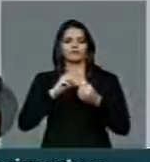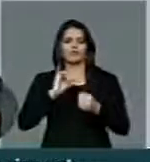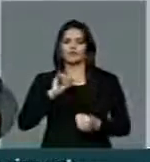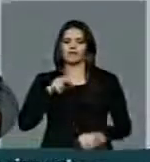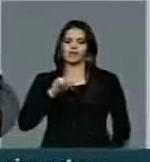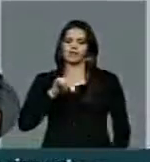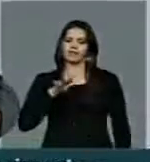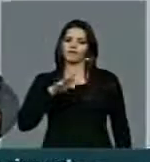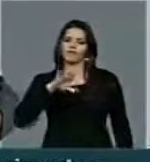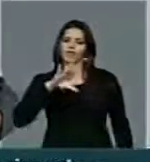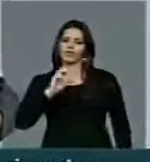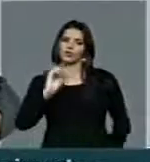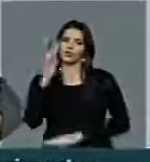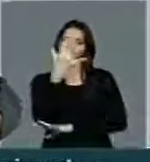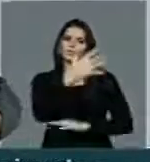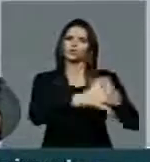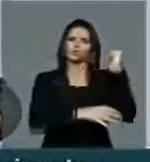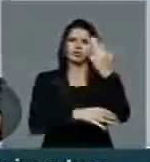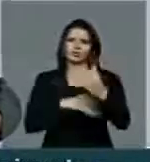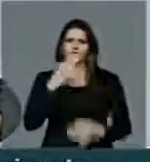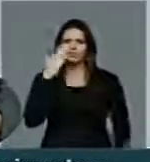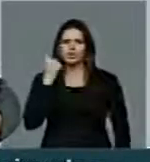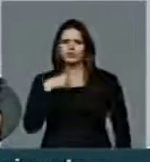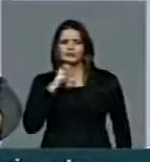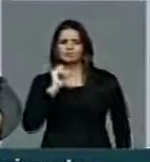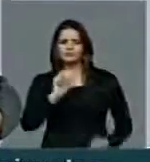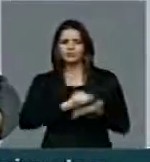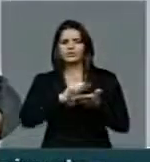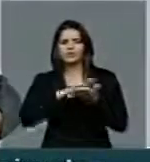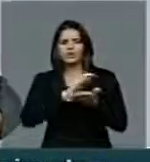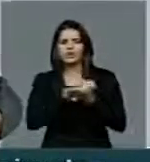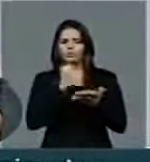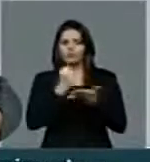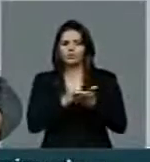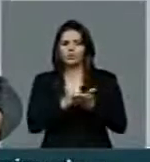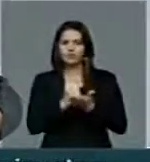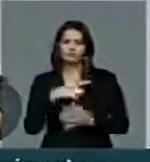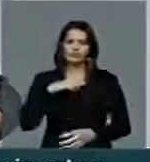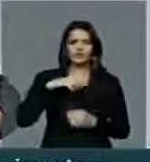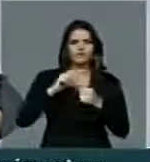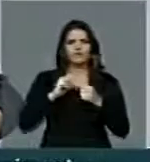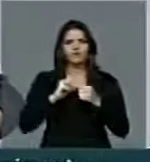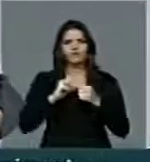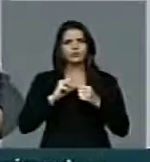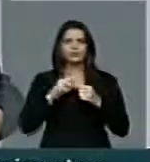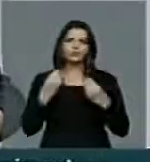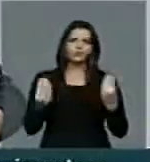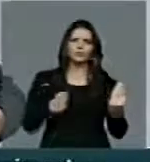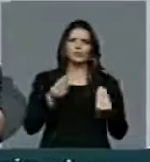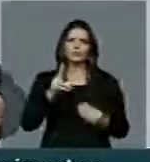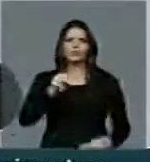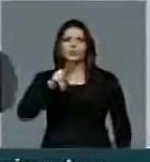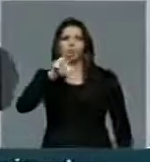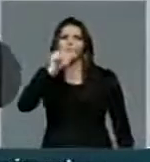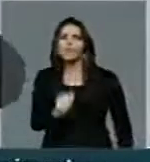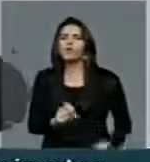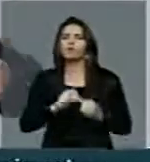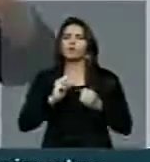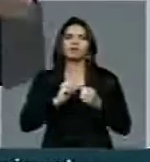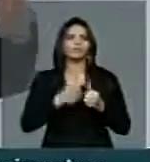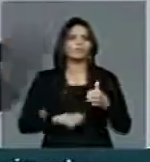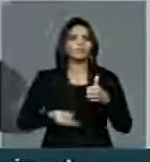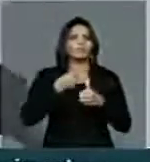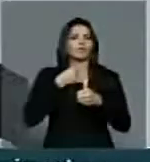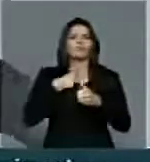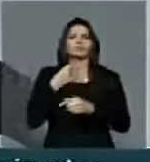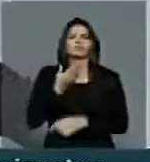florestal do país. Os senhores sabem que está contratado o inventário florestal? Que está acontecendo? Nunca foi feito um primeiro parcial há